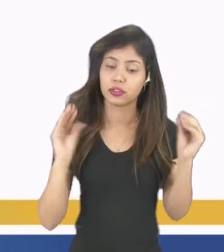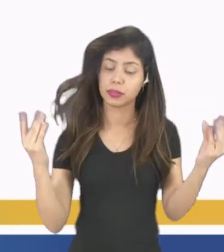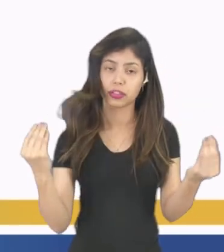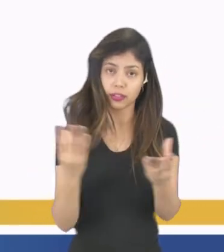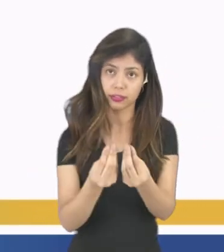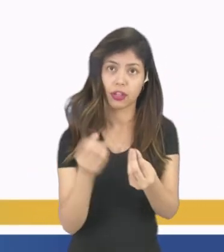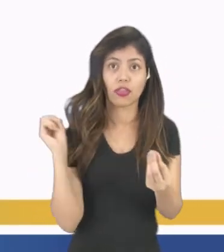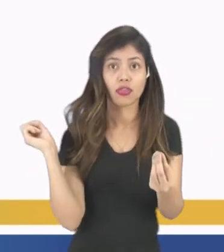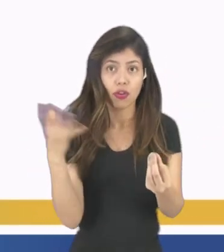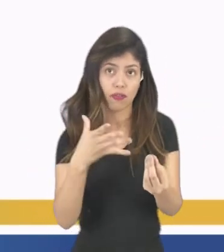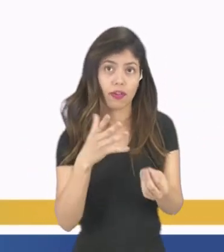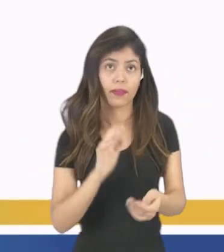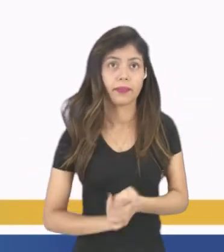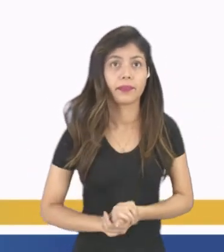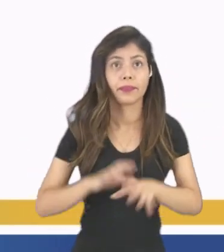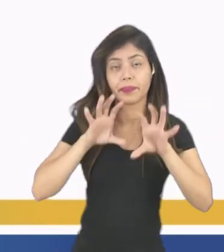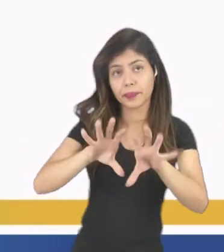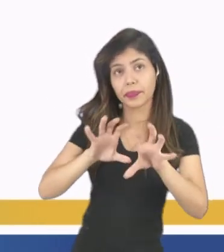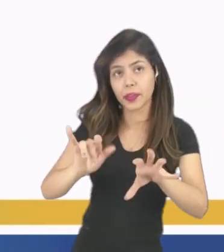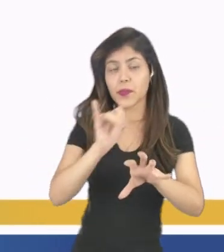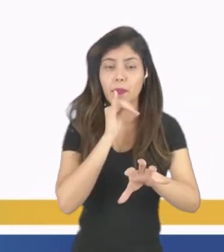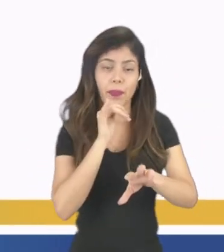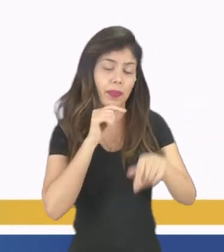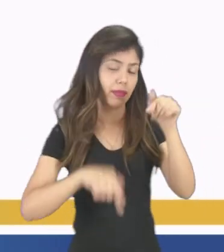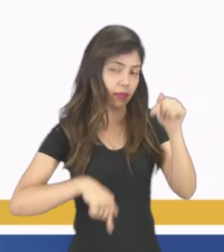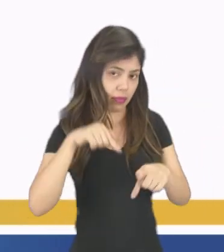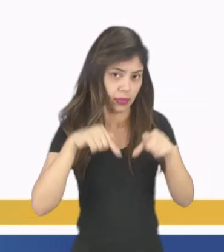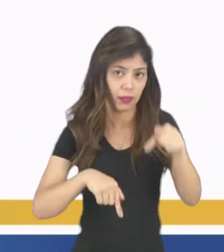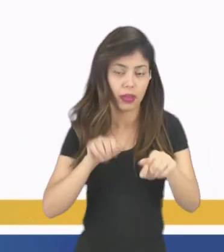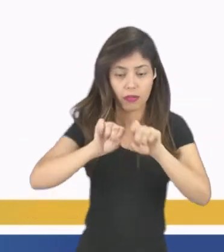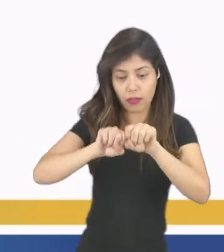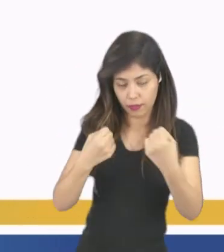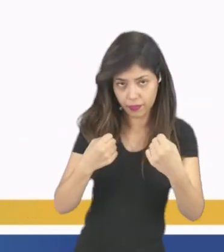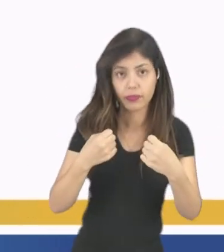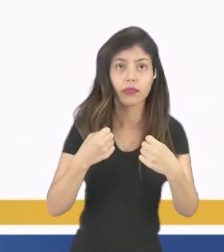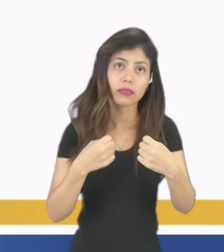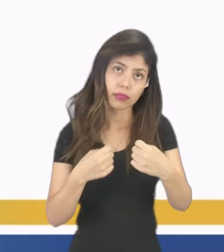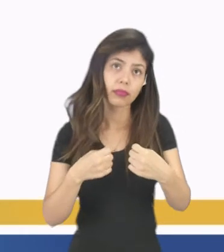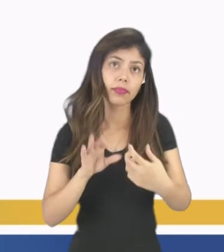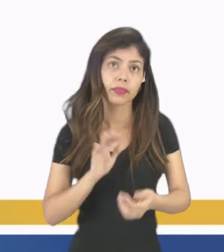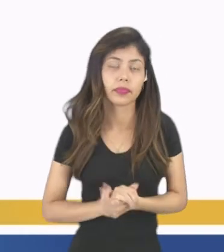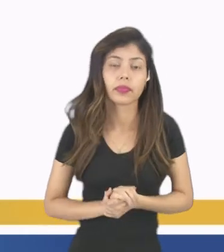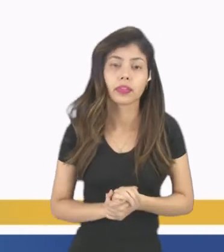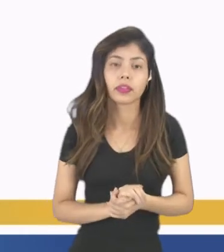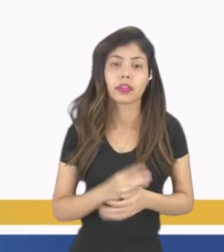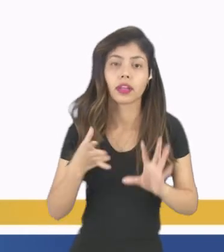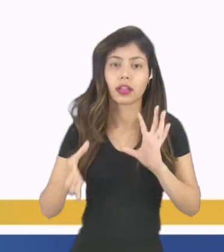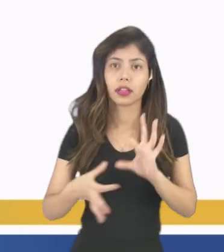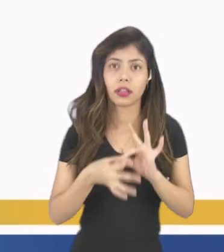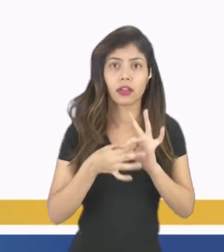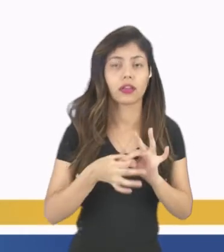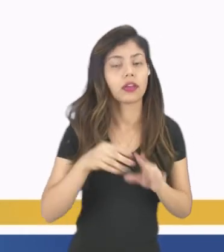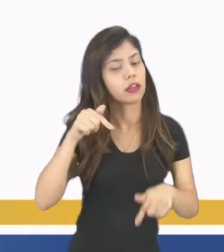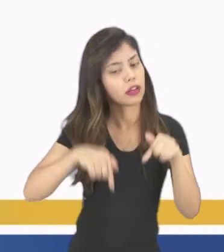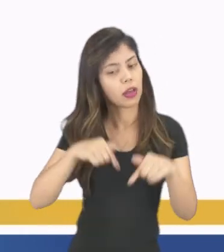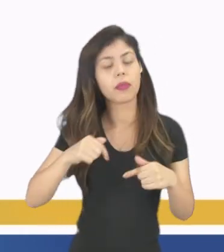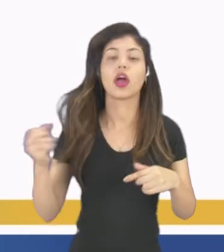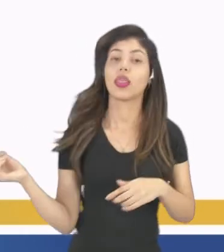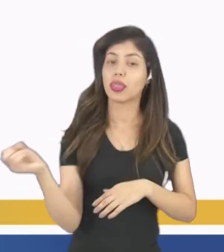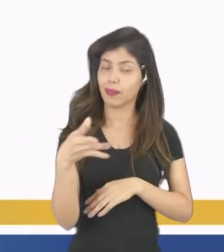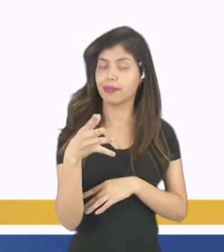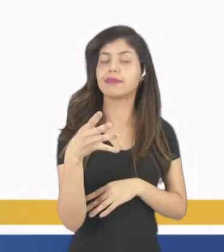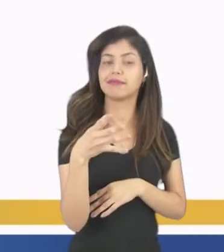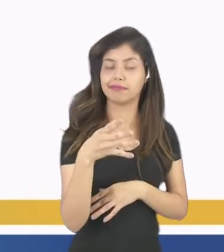nesse momento nós temos ligações químicas que vão ser quebradas, ligações químicas que vão ser formadas. E a gente